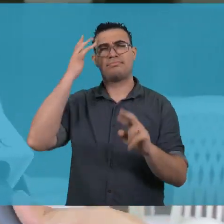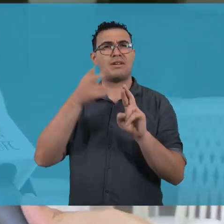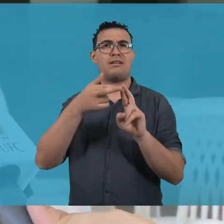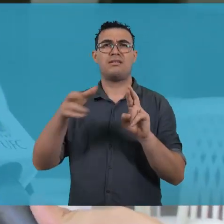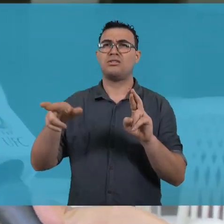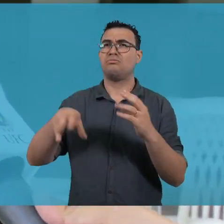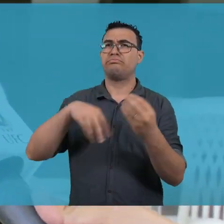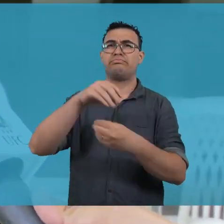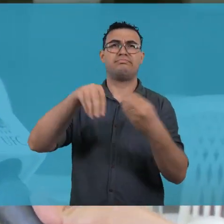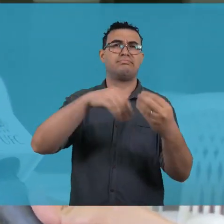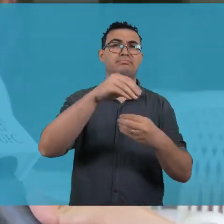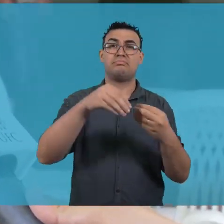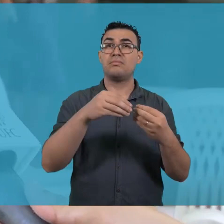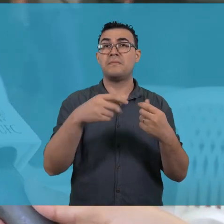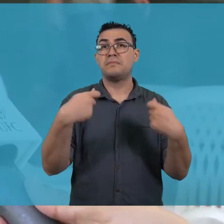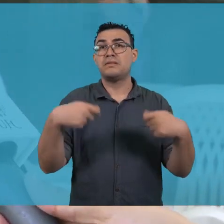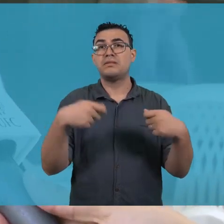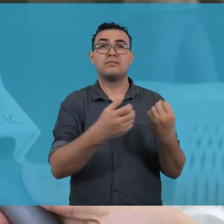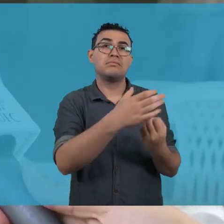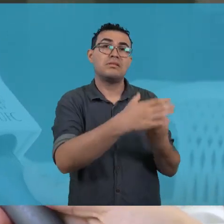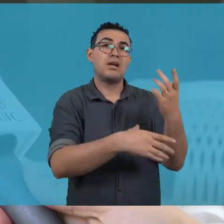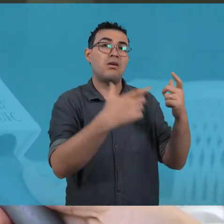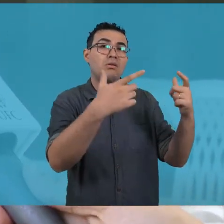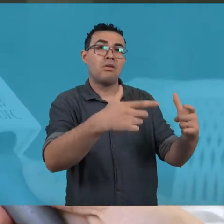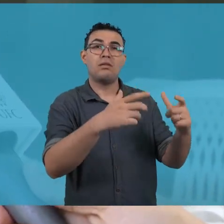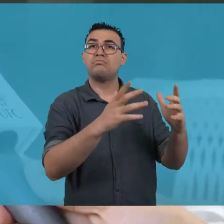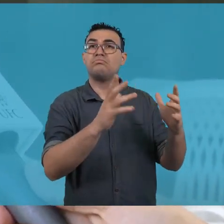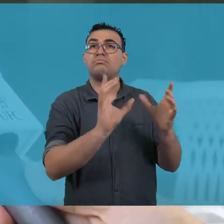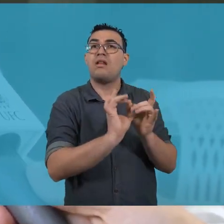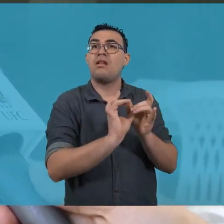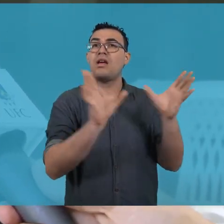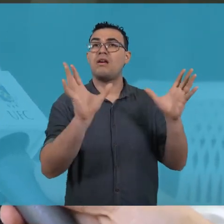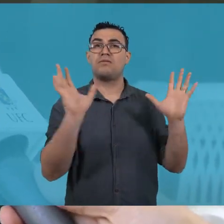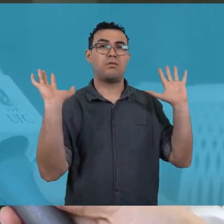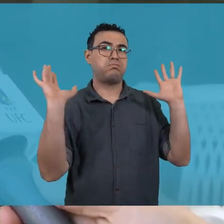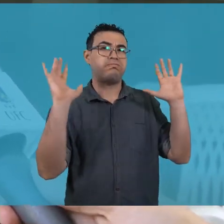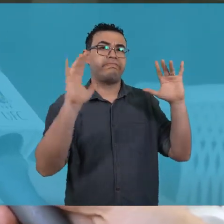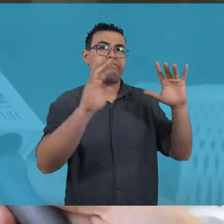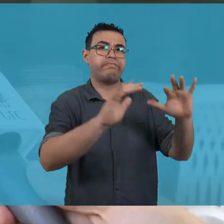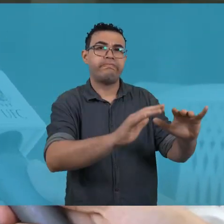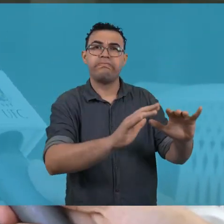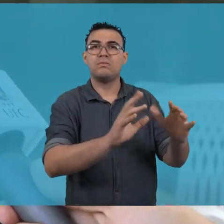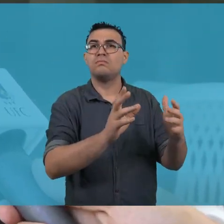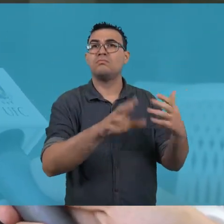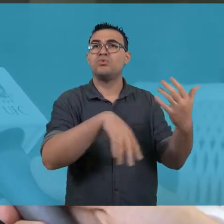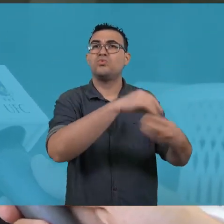e enfim, ou que não fosse contemplado dessa forma, fizesse um espaço